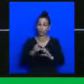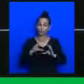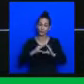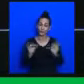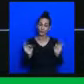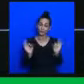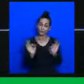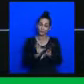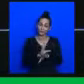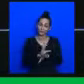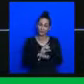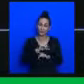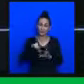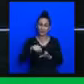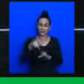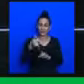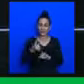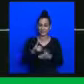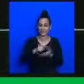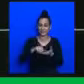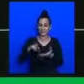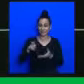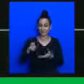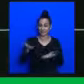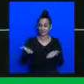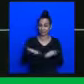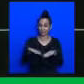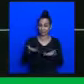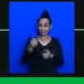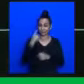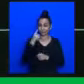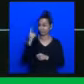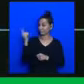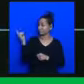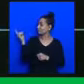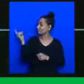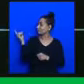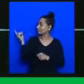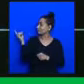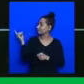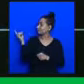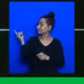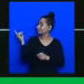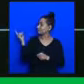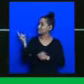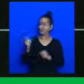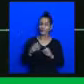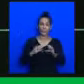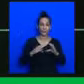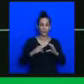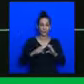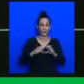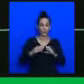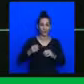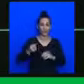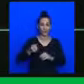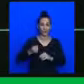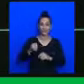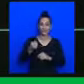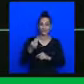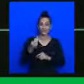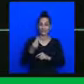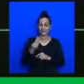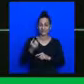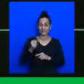para fecharmos as 6 dezenas da Mega Sena de hoje. Bola sorteada, 38. Bola